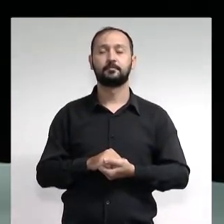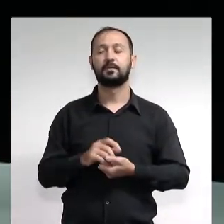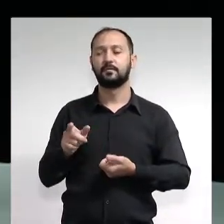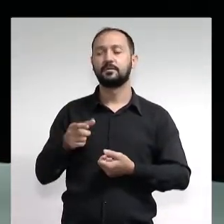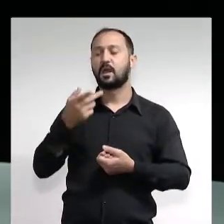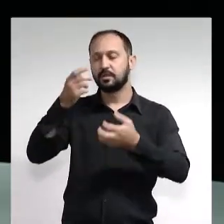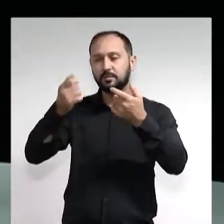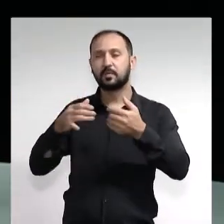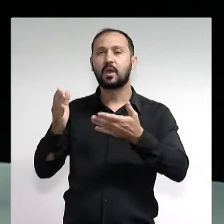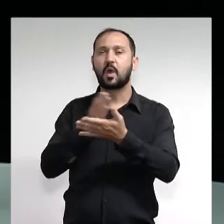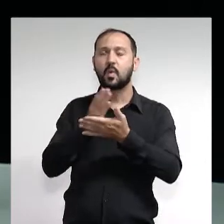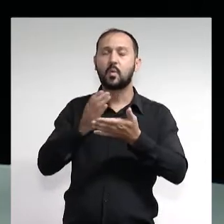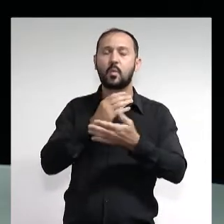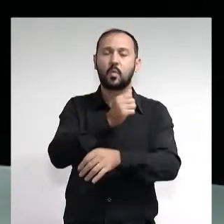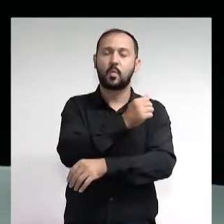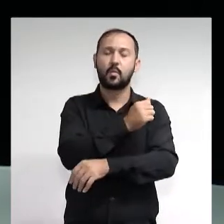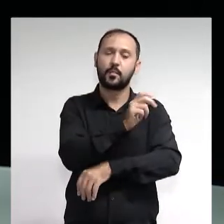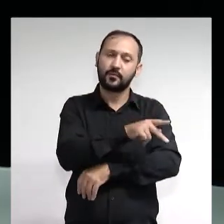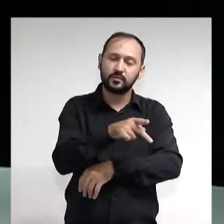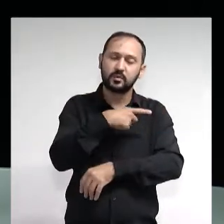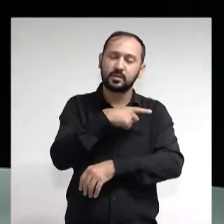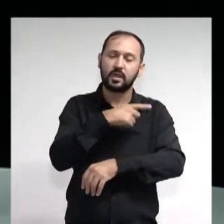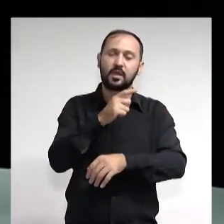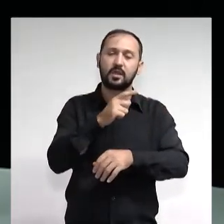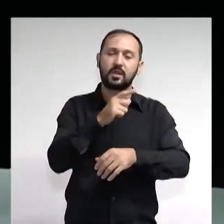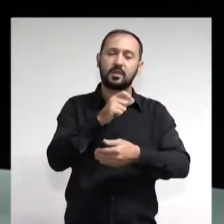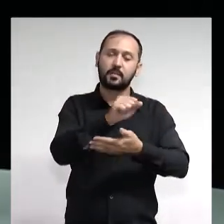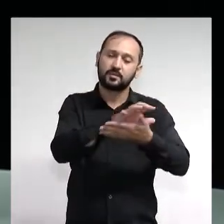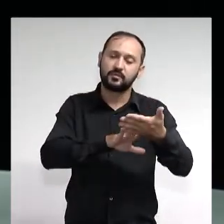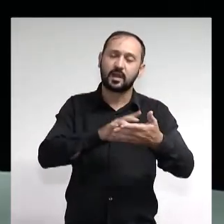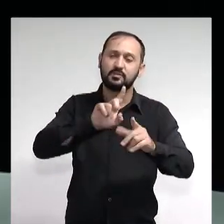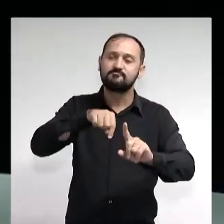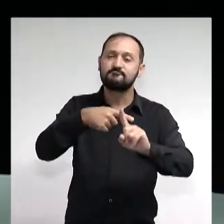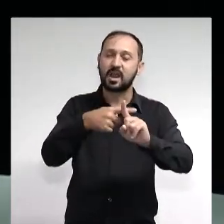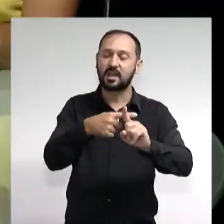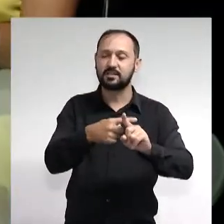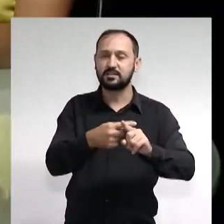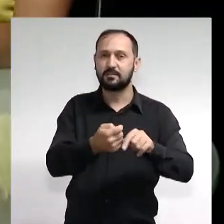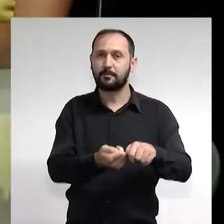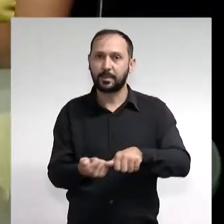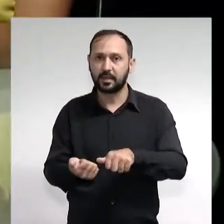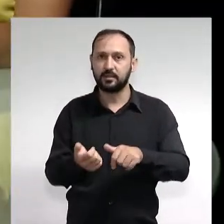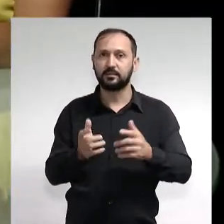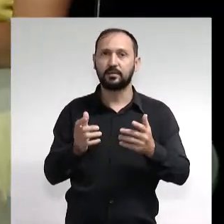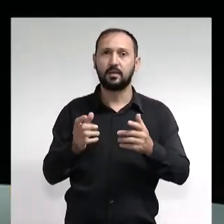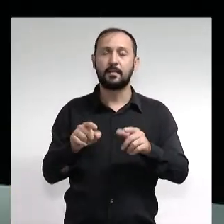senhora citou que alguns professores levam atividade extra, levam alguma outra coisa. Isso vai um pouco